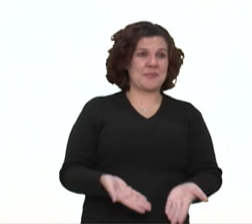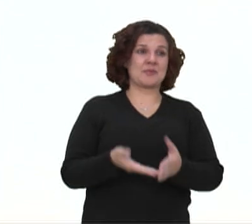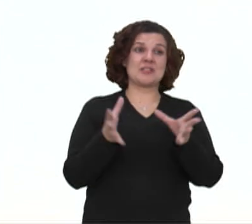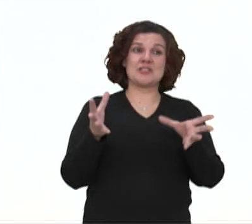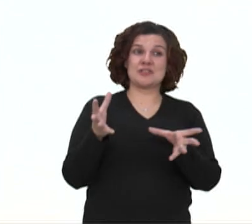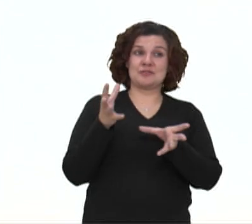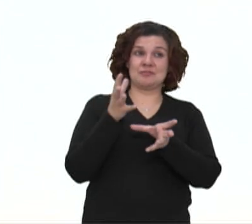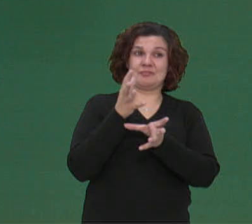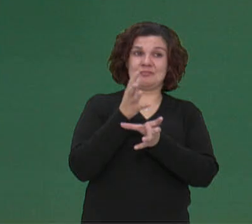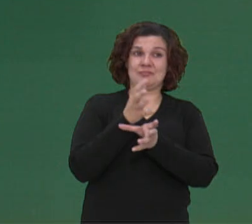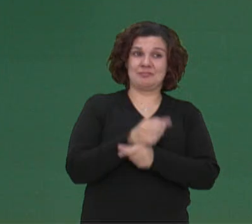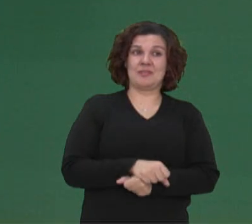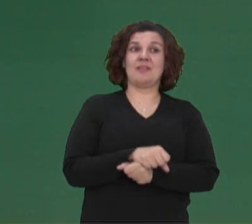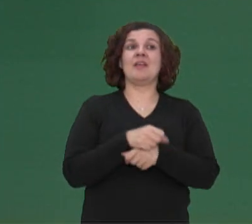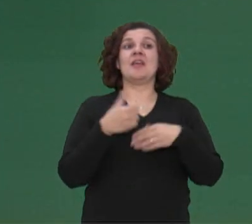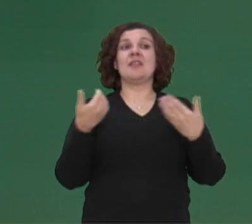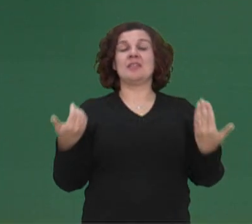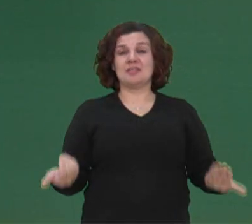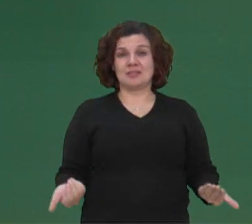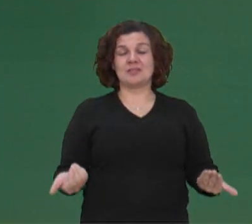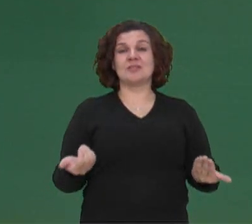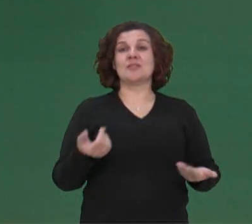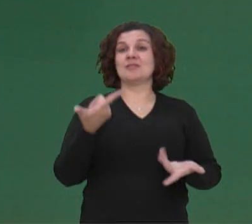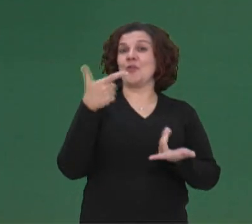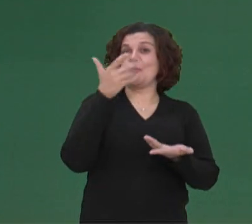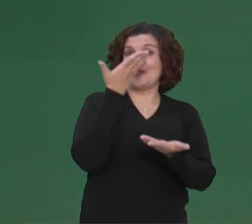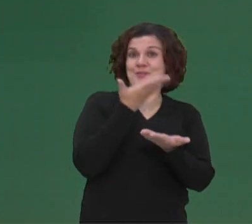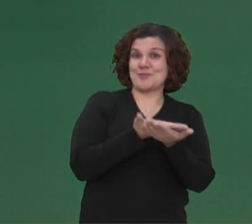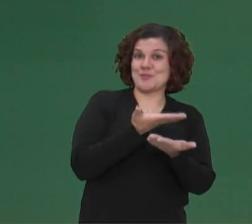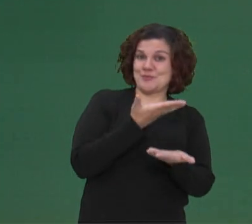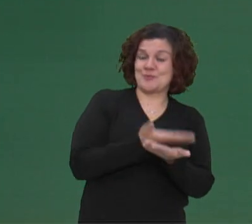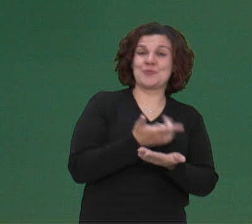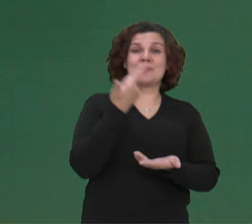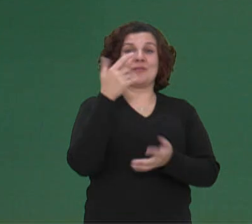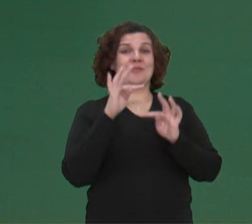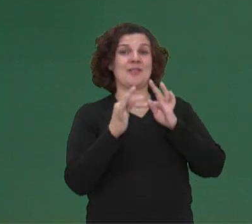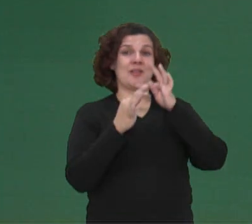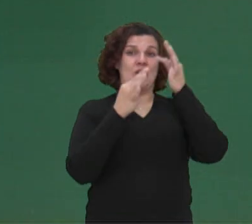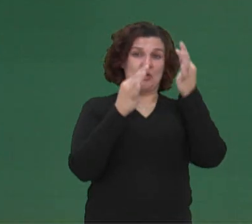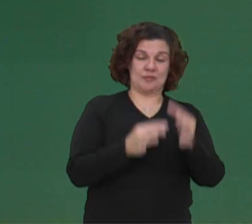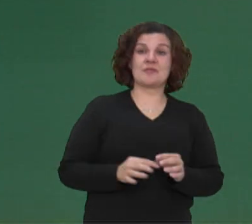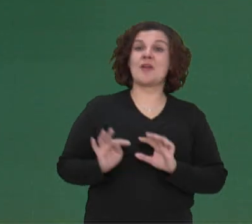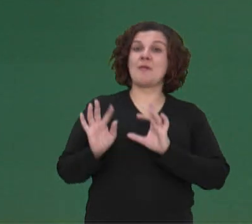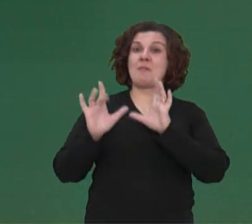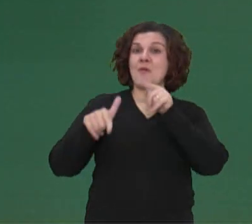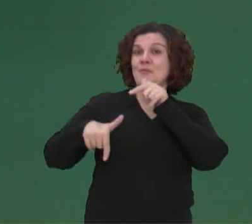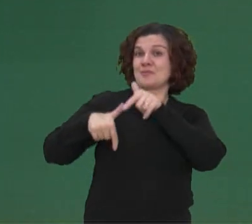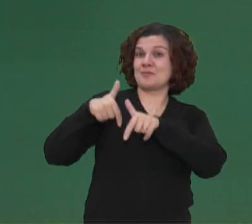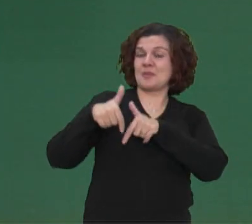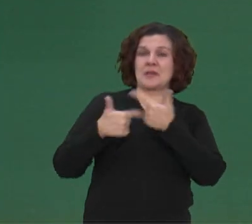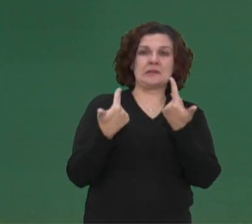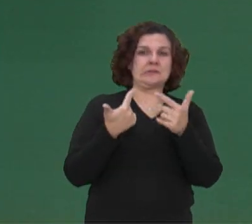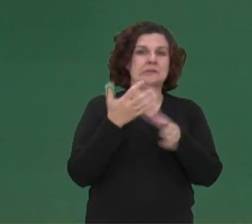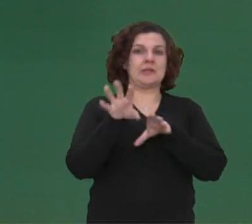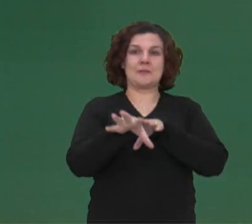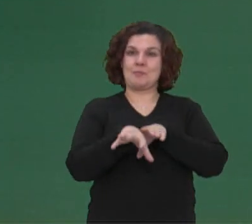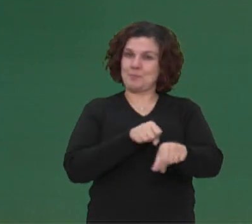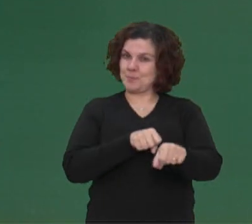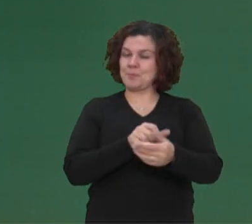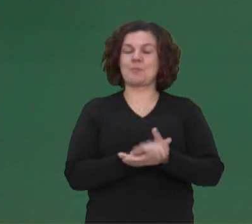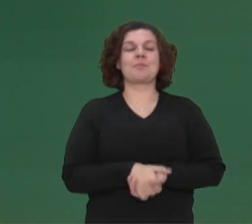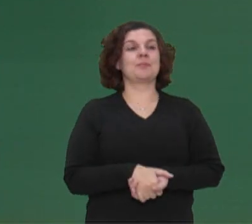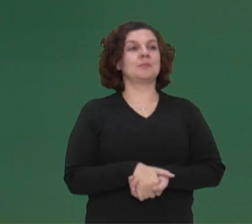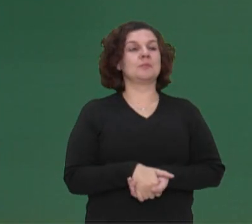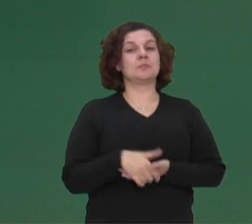baixo nível de desenvolvimento tecnológico, por conta do baixo nível de educação, uma mão de obra pouco qualificada.